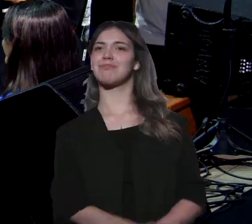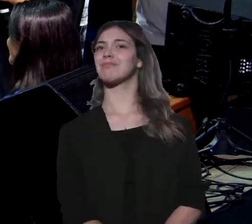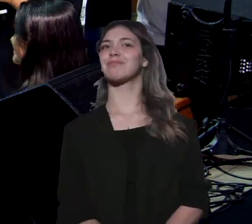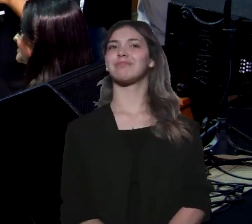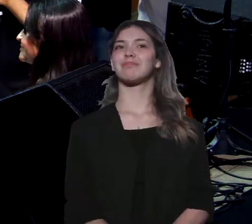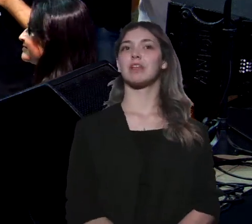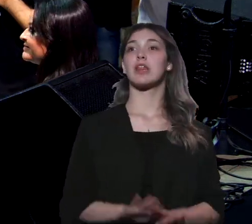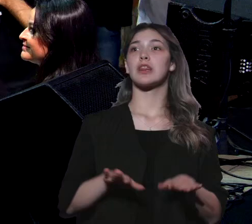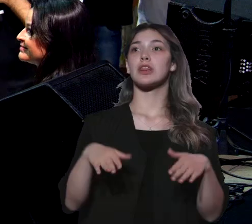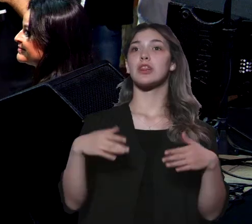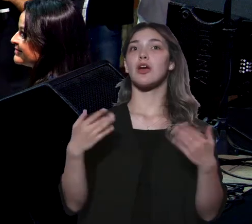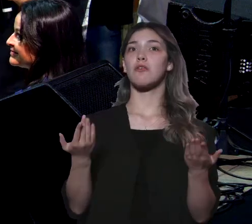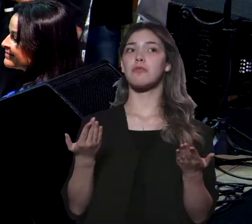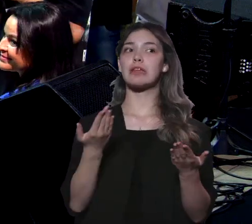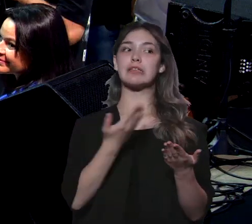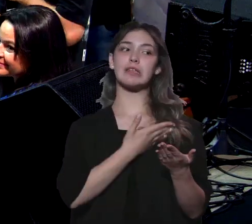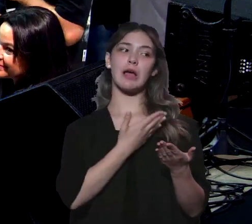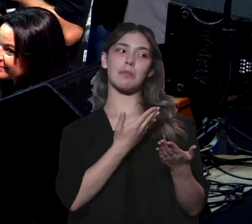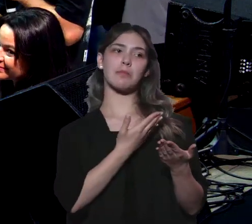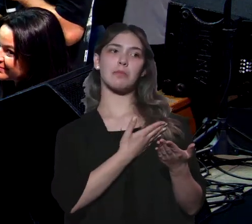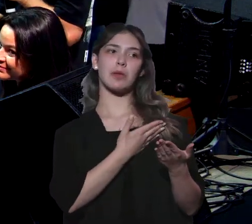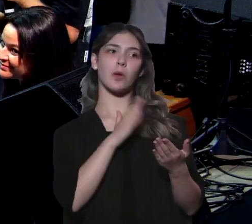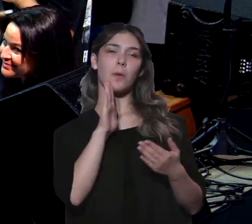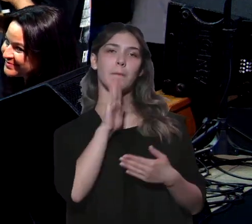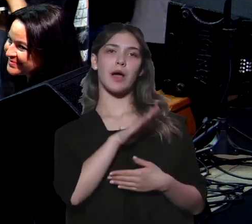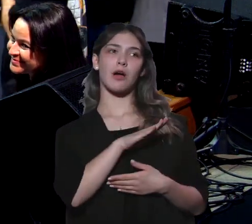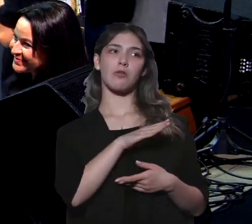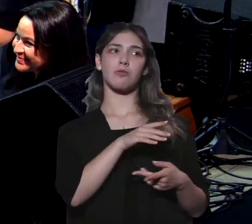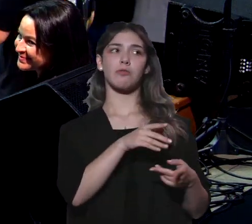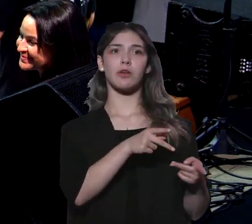Talvez ele até te trouxe para a igreja.